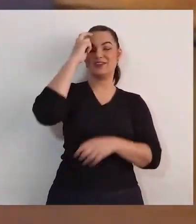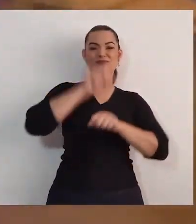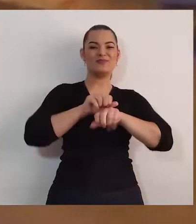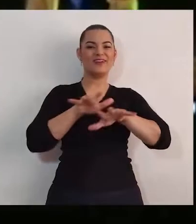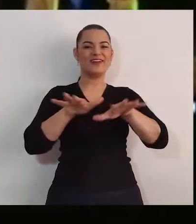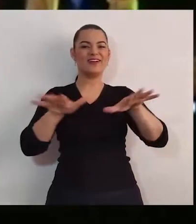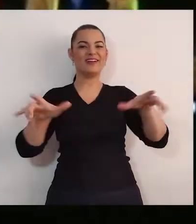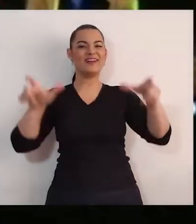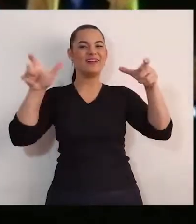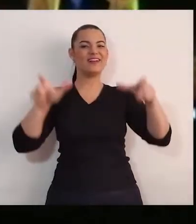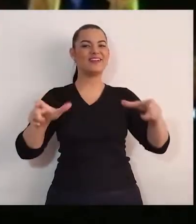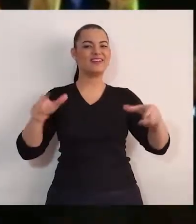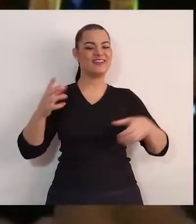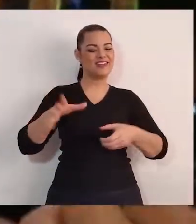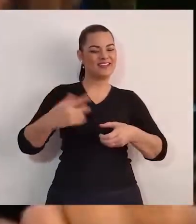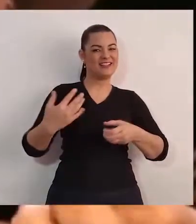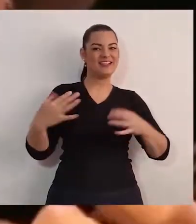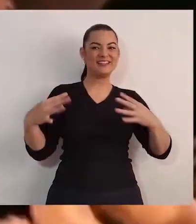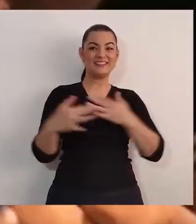metrópole.